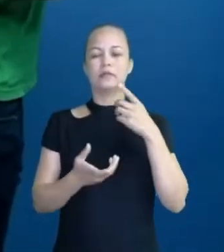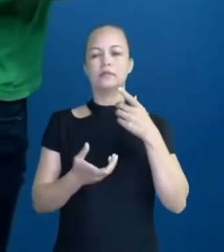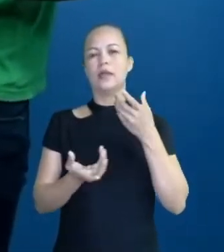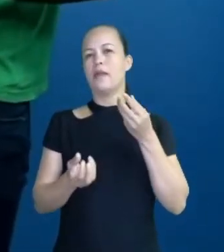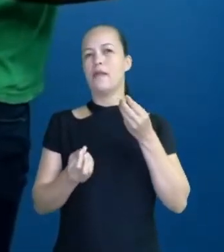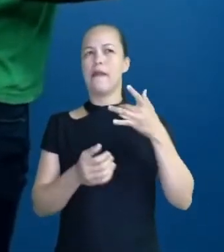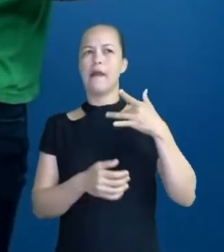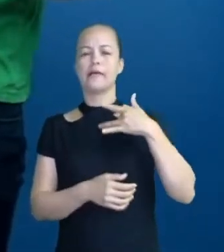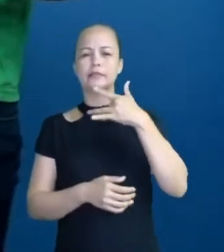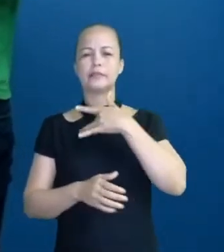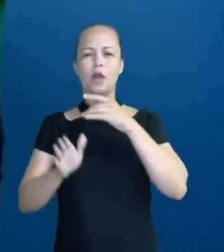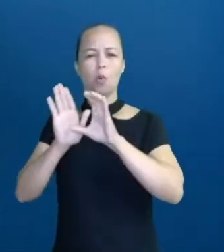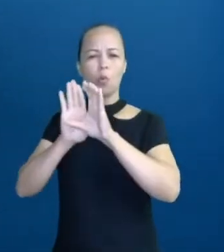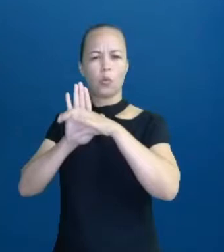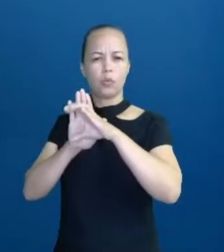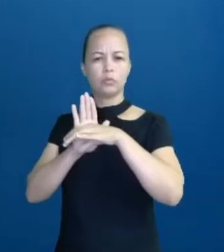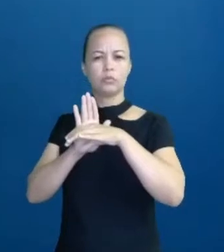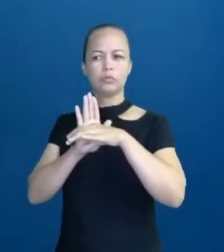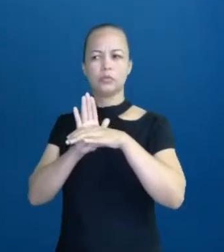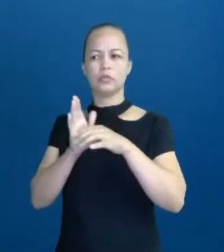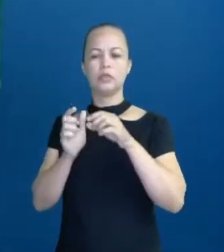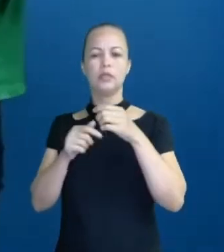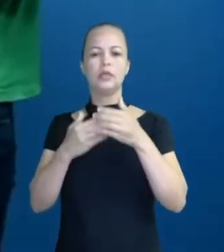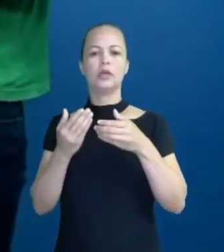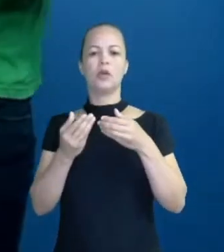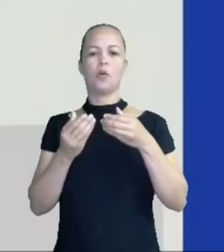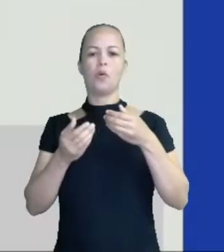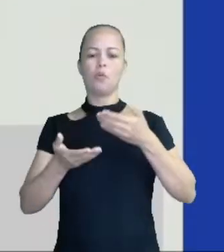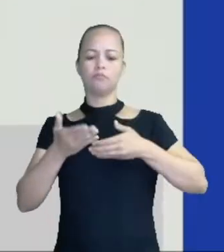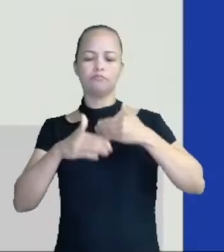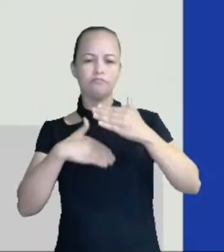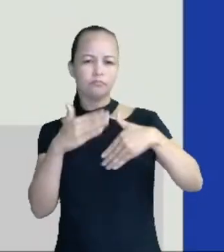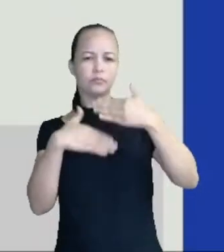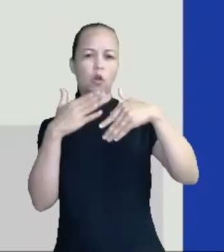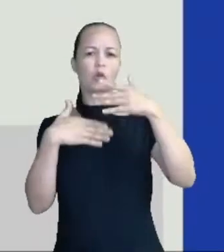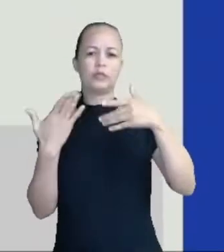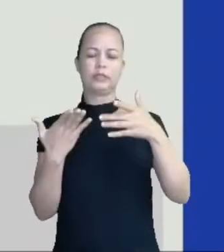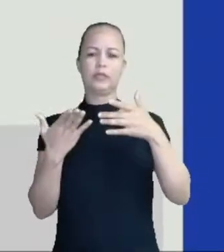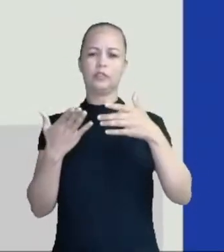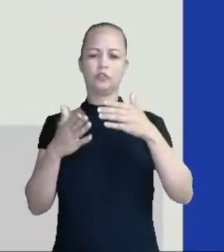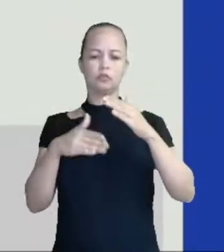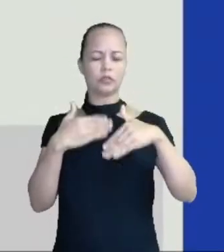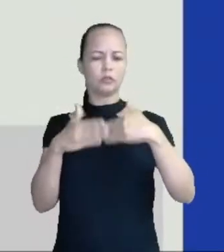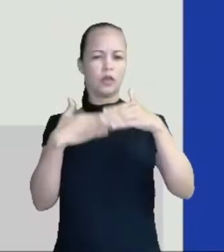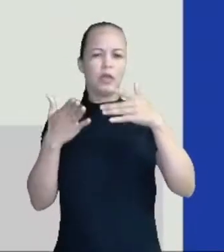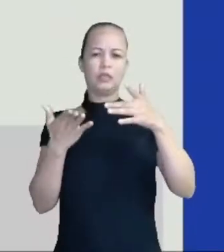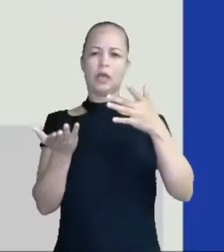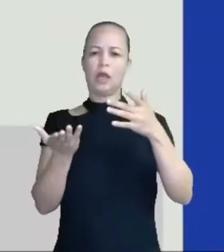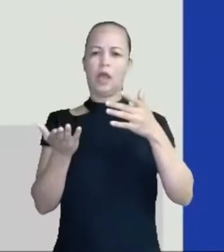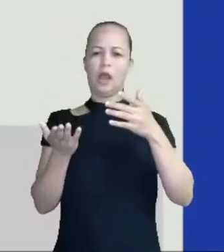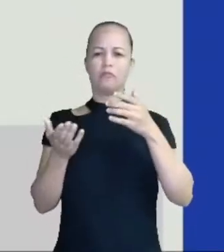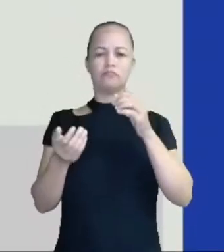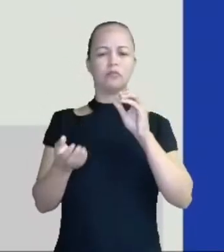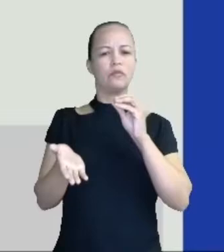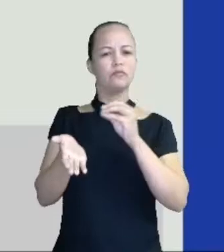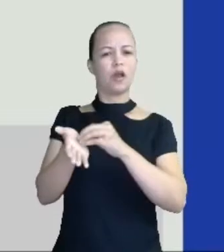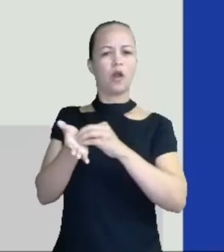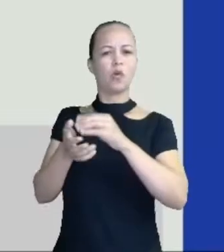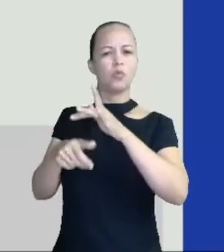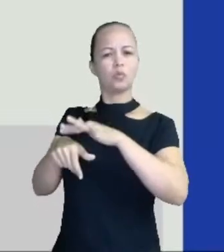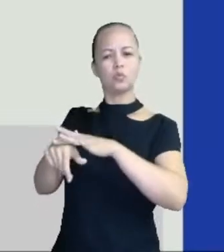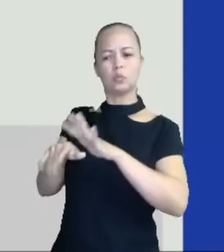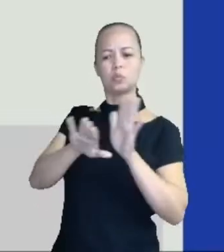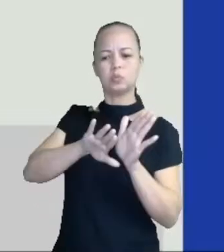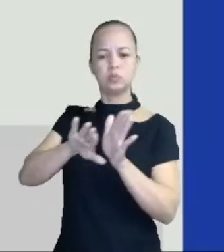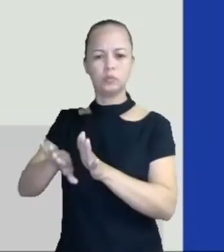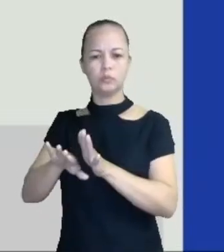saúde como sendo um processo que vai muito além da ausência de doenças, tá certo? Por